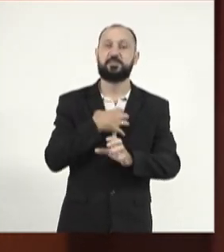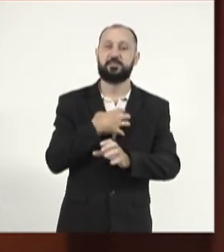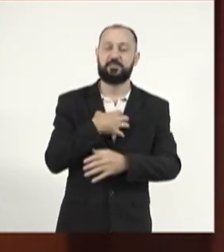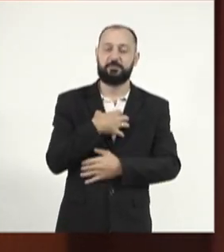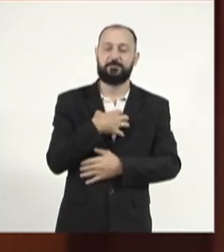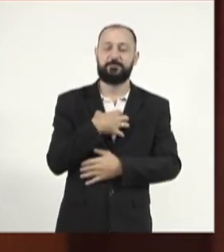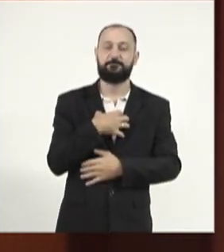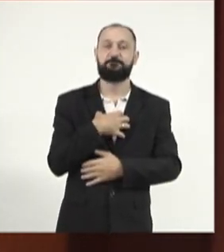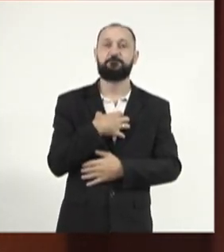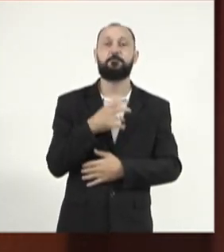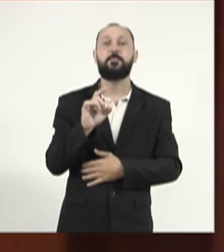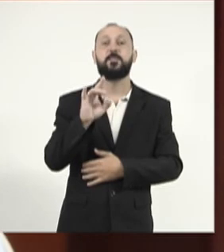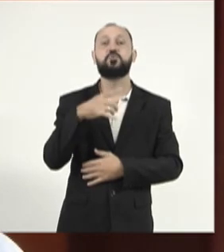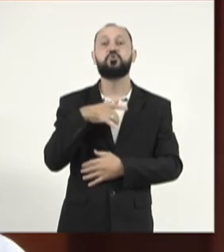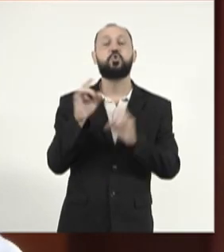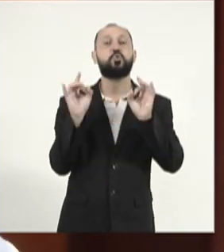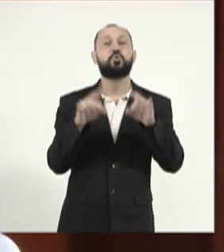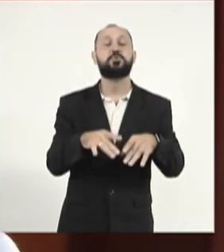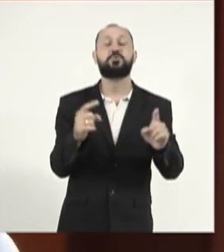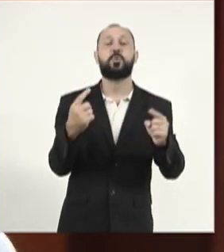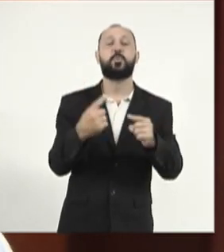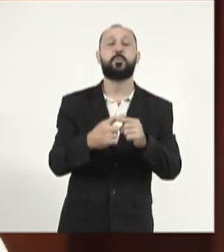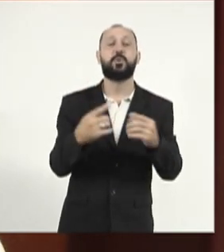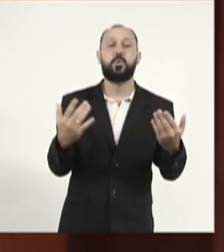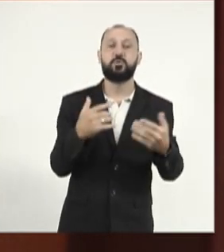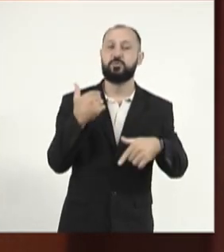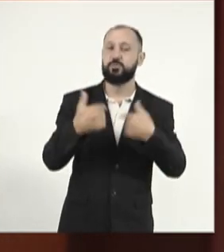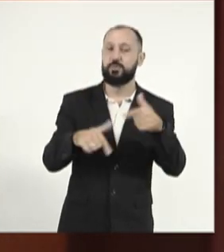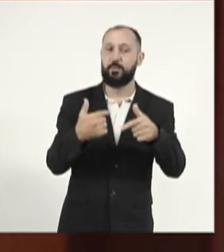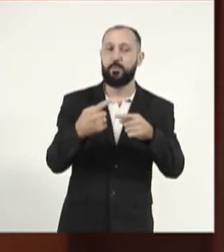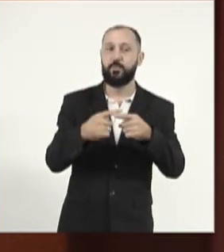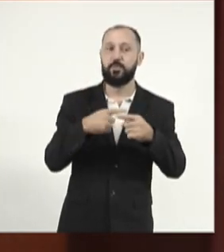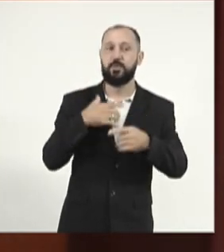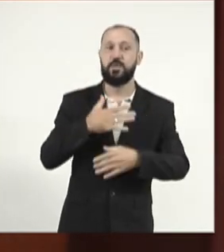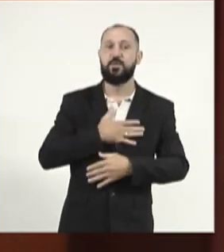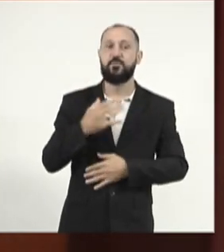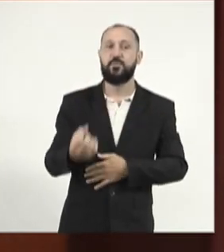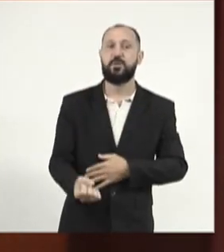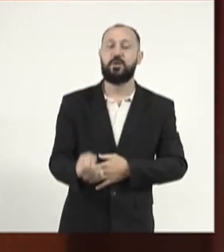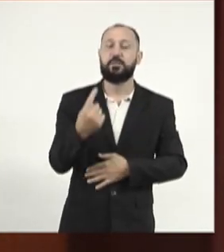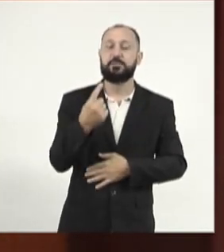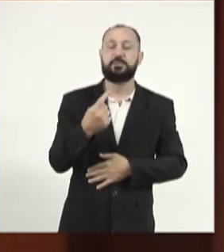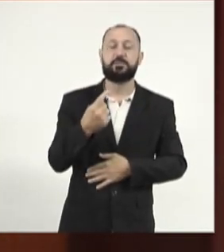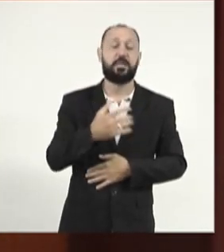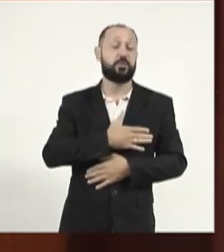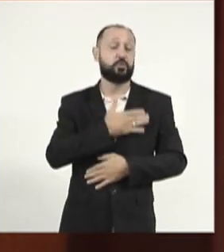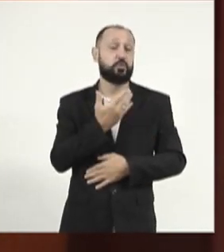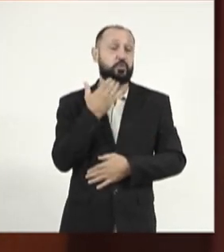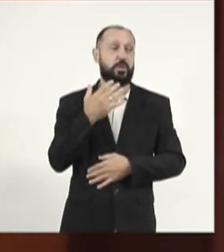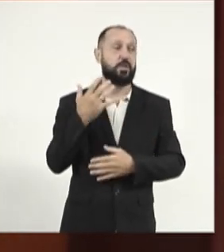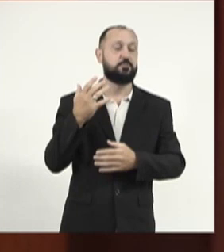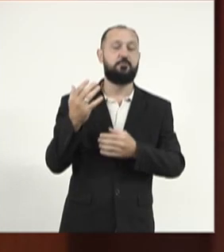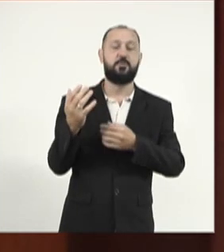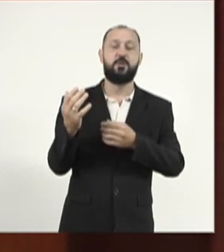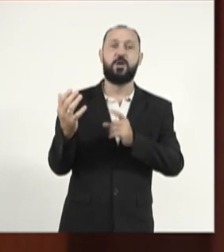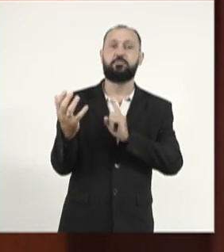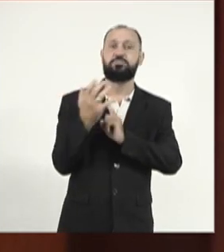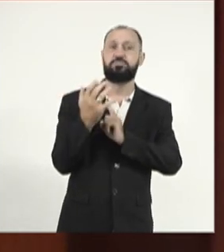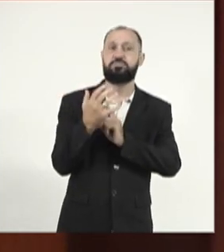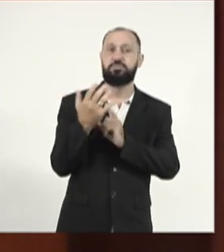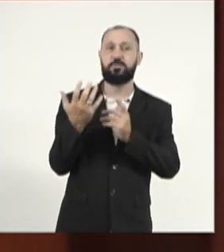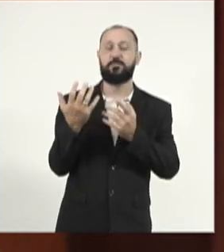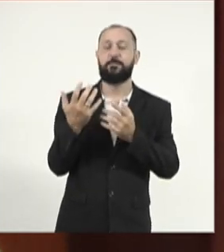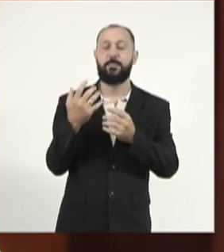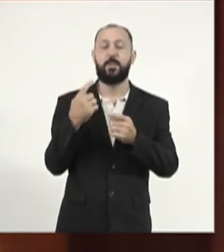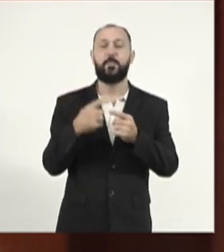sensibilizado, e só não desistiu totalmente desse trabalho. Foi muito assustador para o grupo todas essas reações, né,